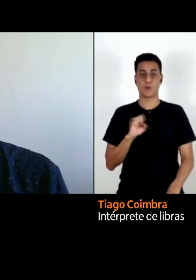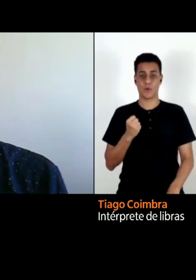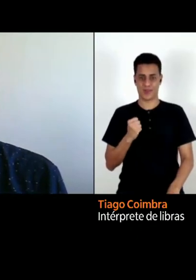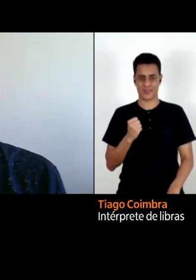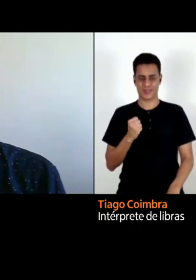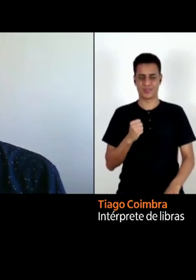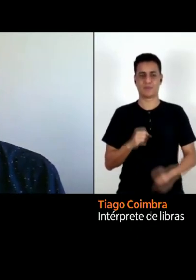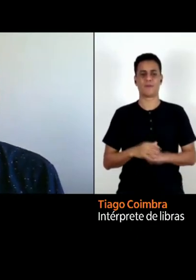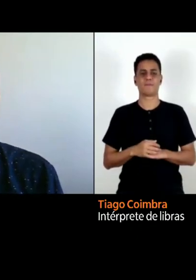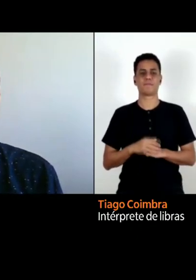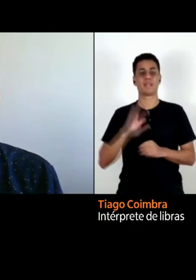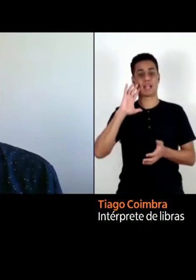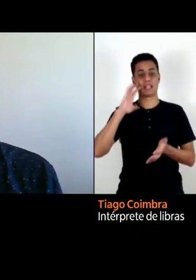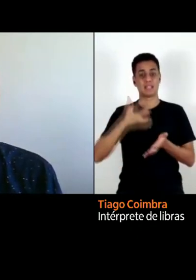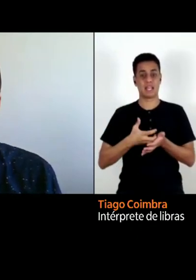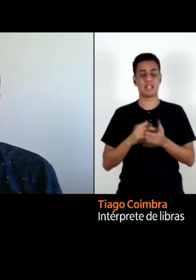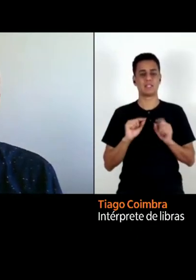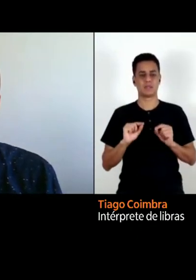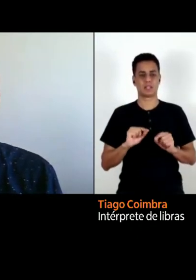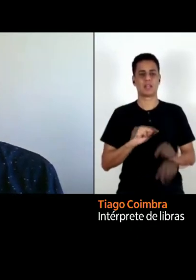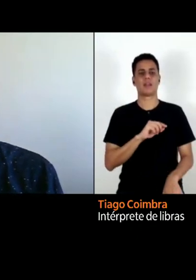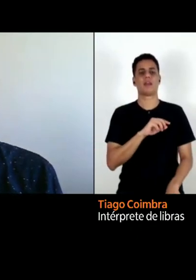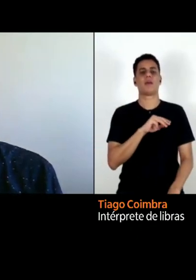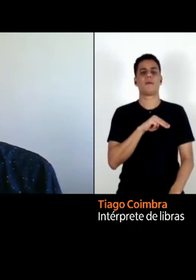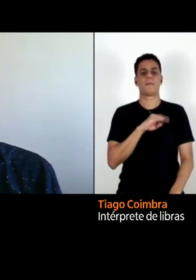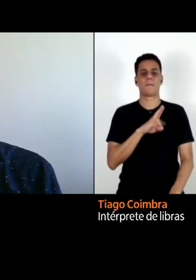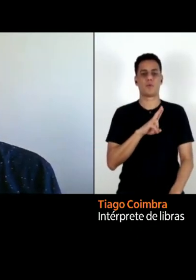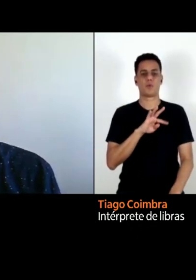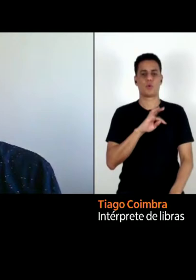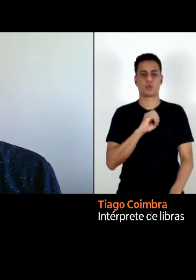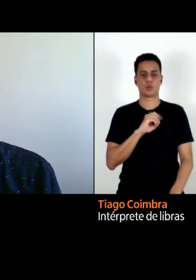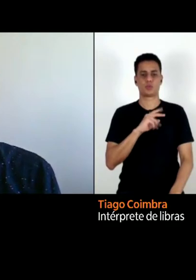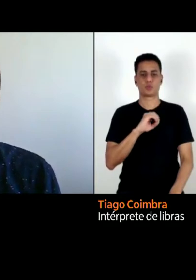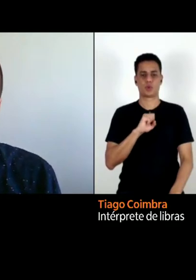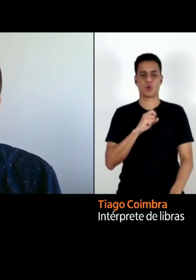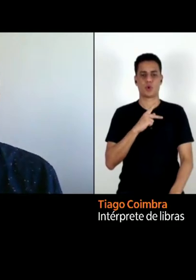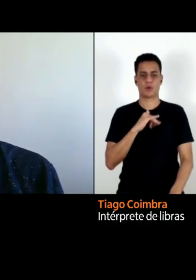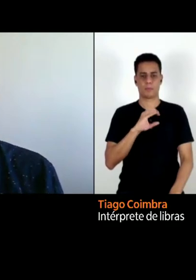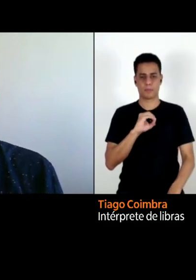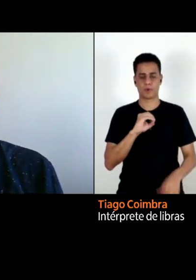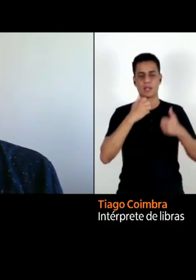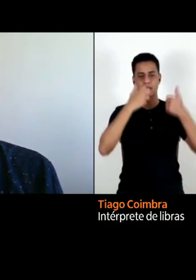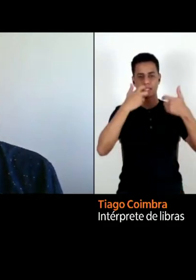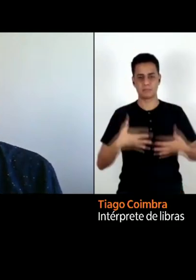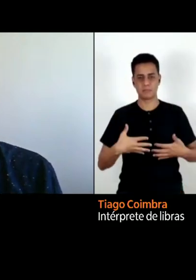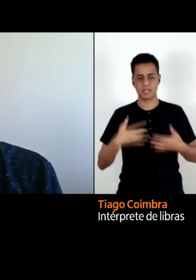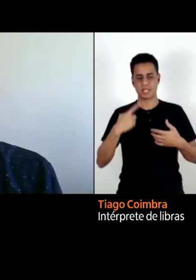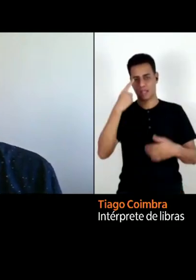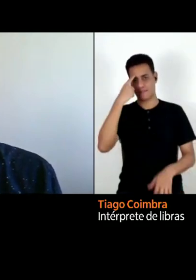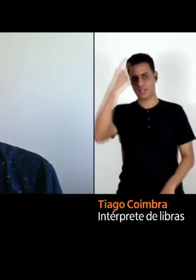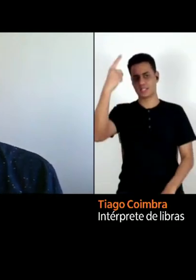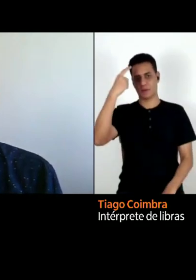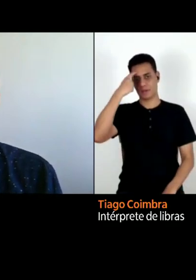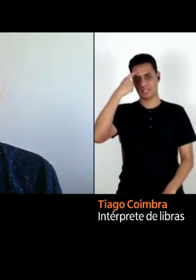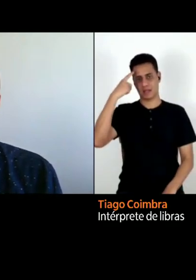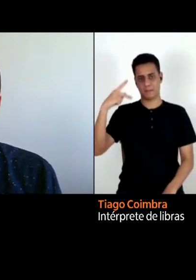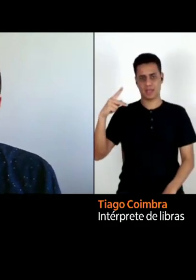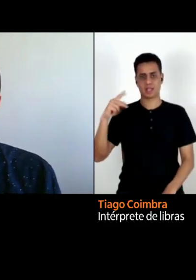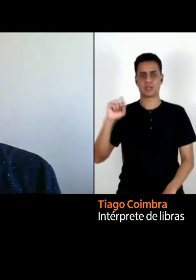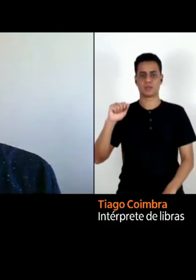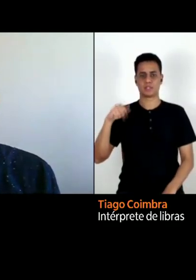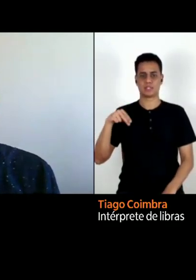O Mutoscópio explica a invenção do pensamento de Santos Dumont. A pesquisa, além da